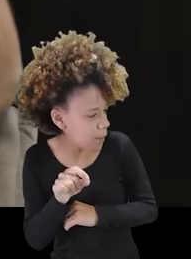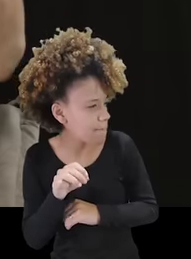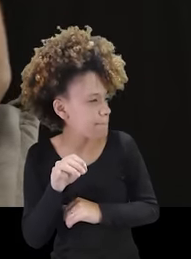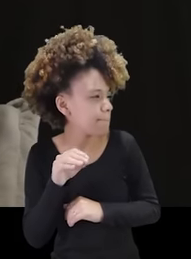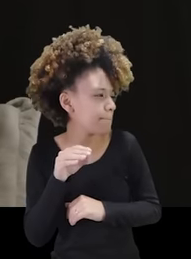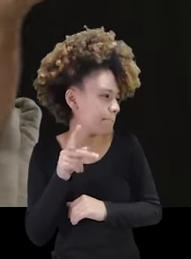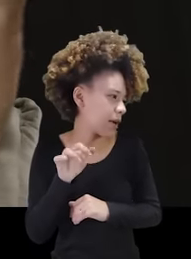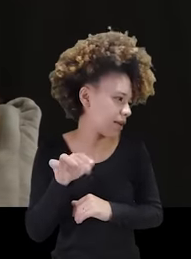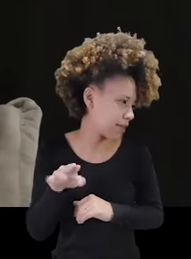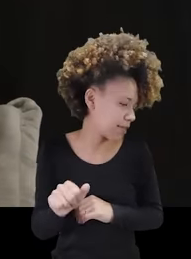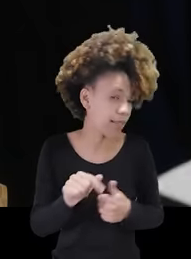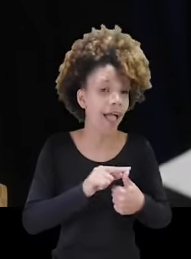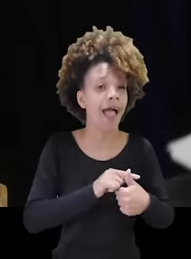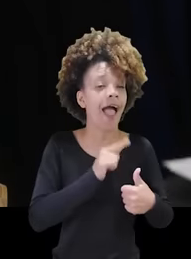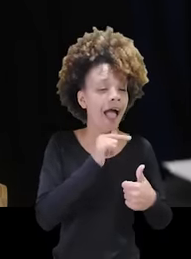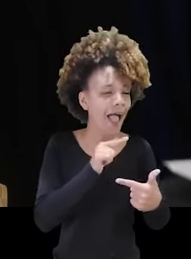água coração